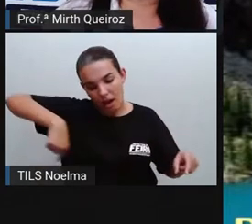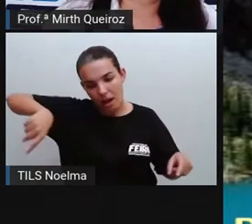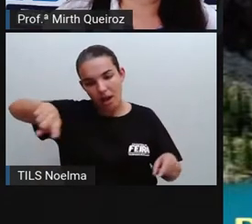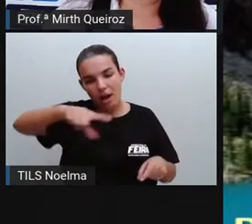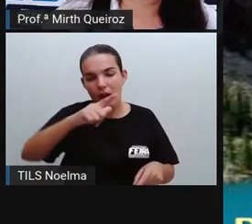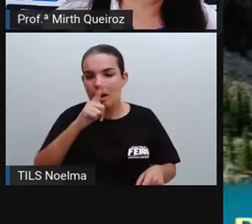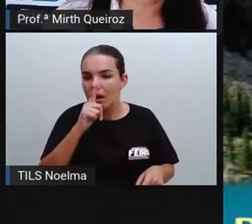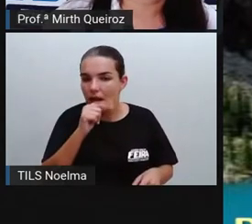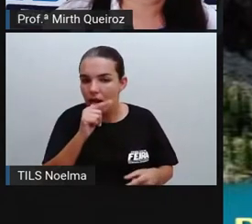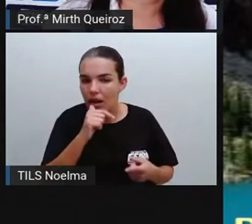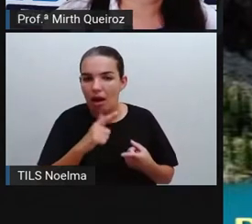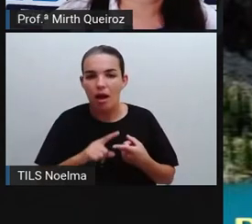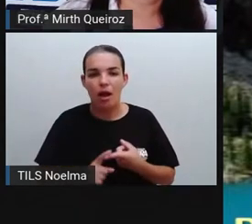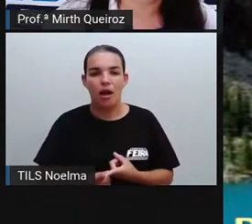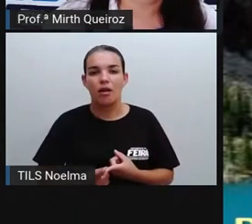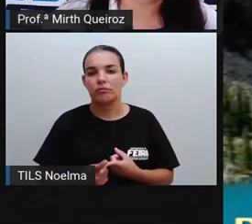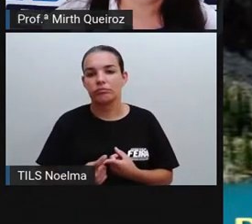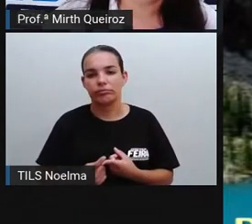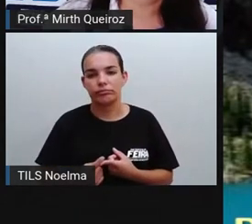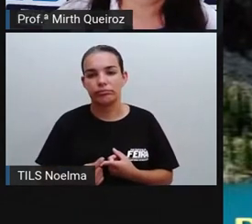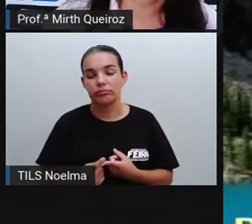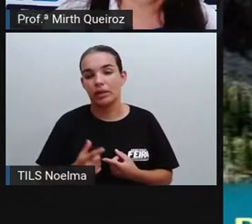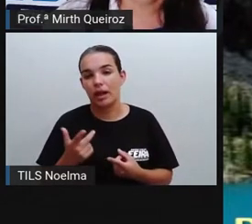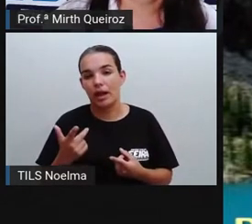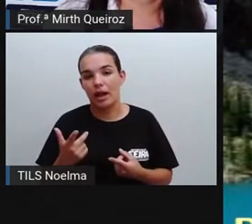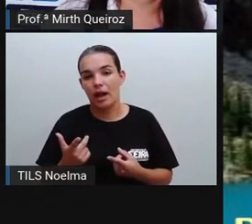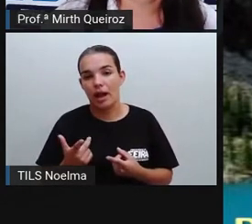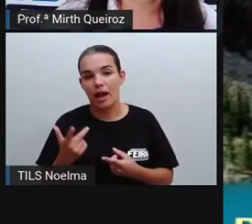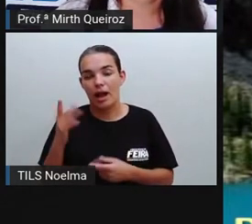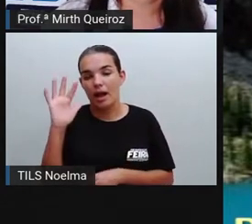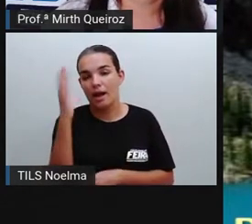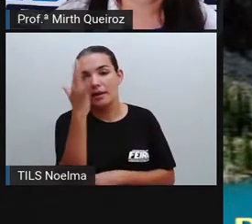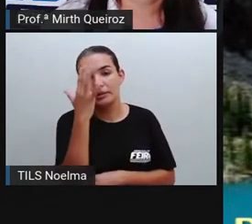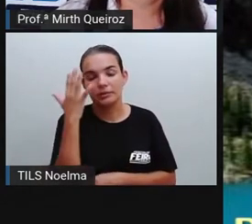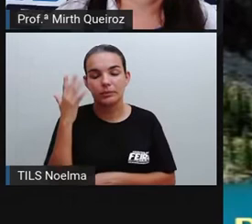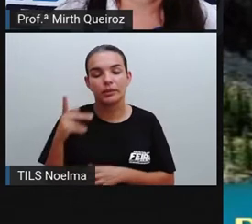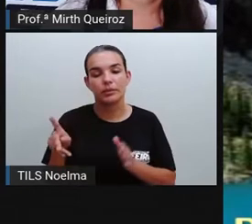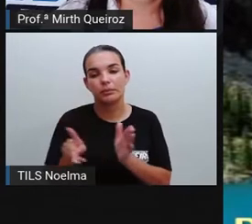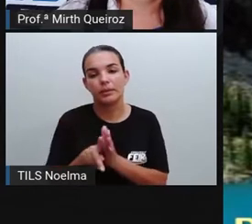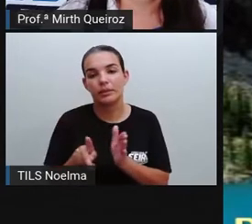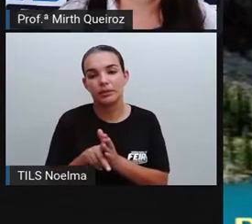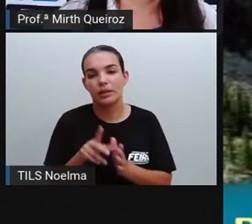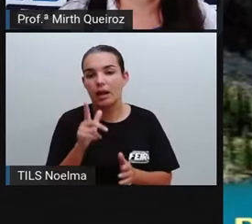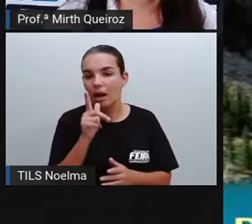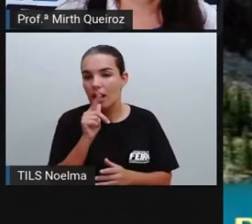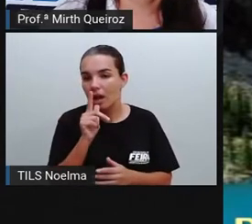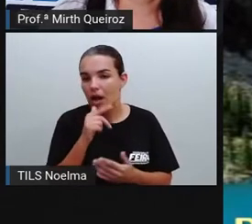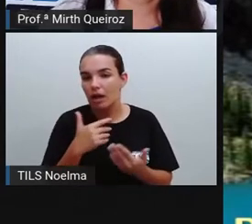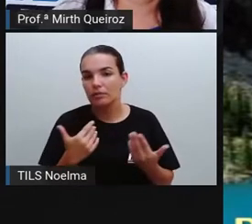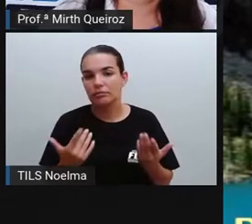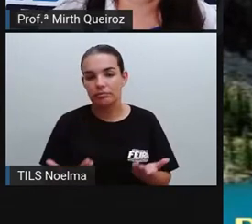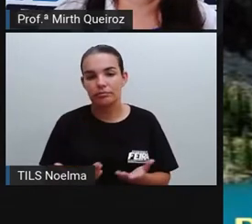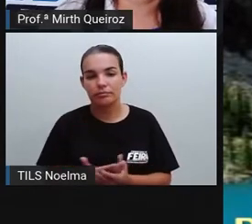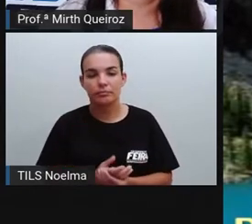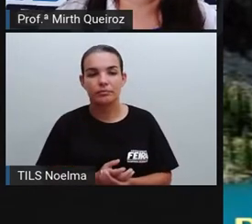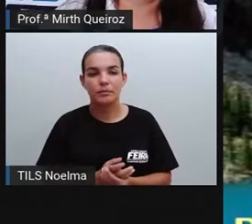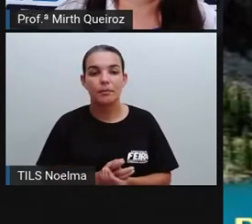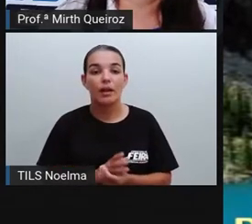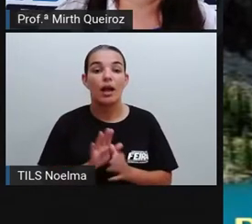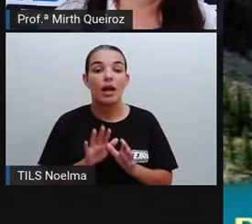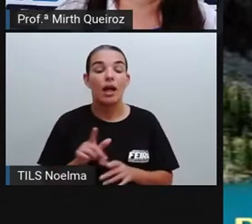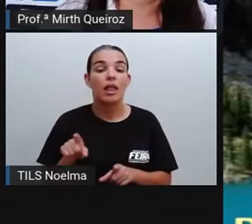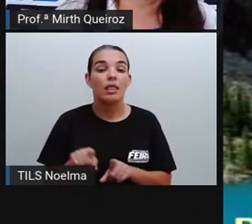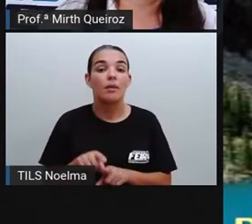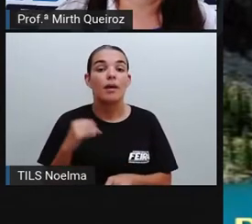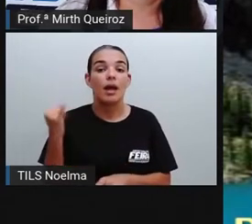nos lagos também, né, que são as plantas aquáticas, são também elementos que compõem aí a paisagem natural. É importante que a